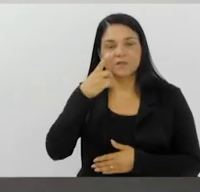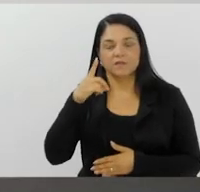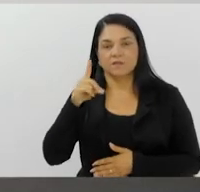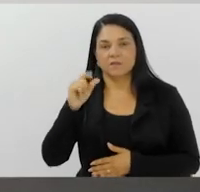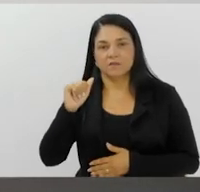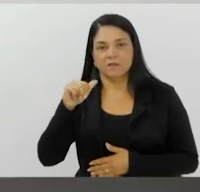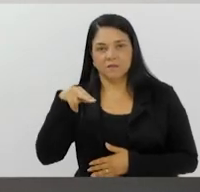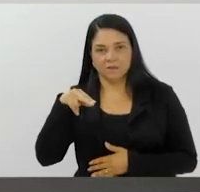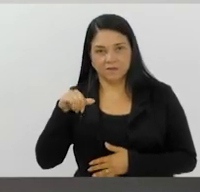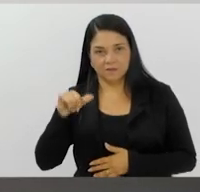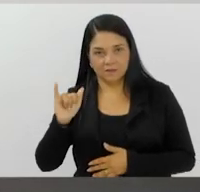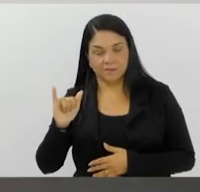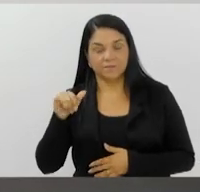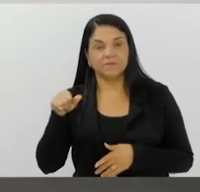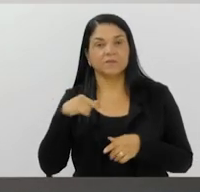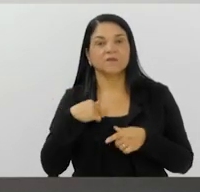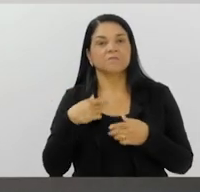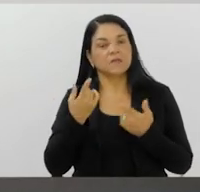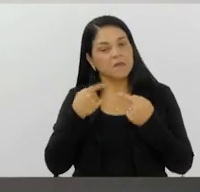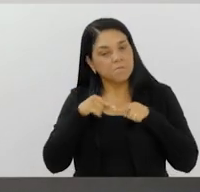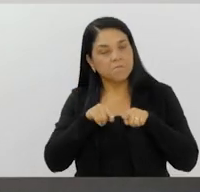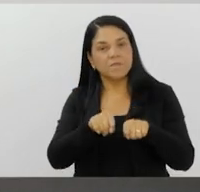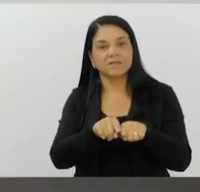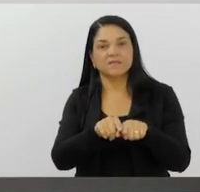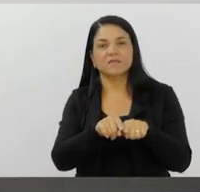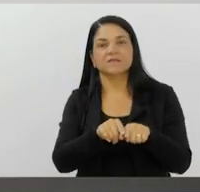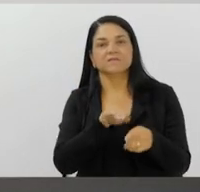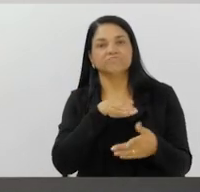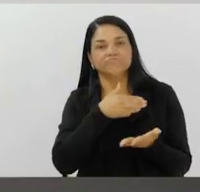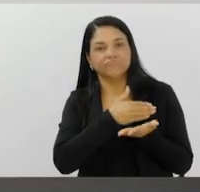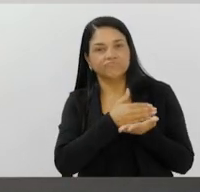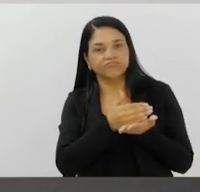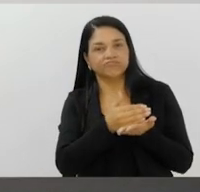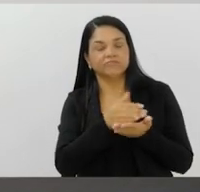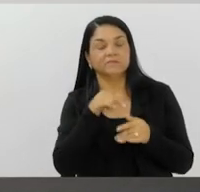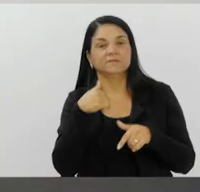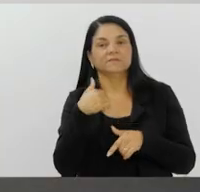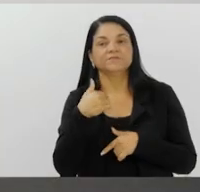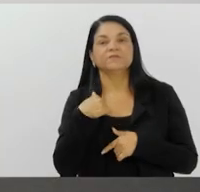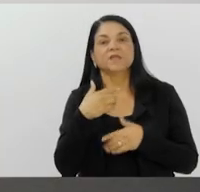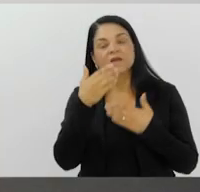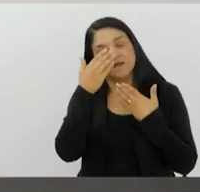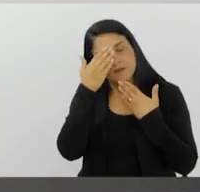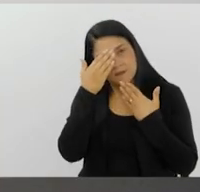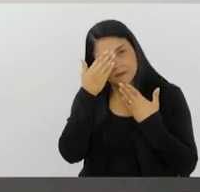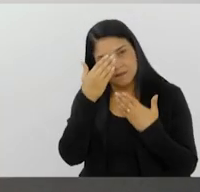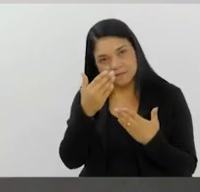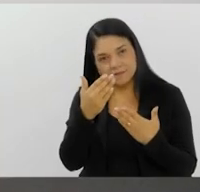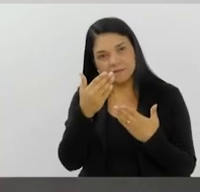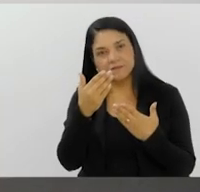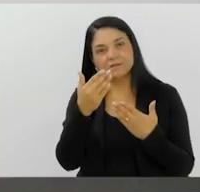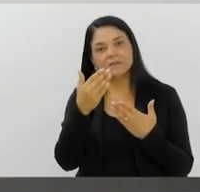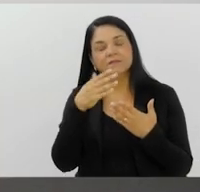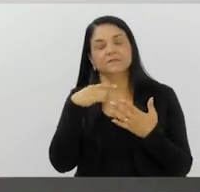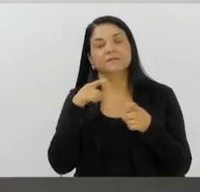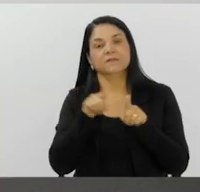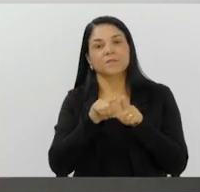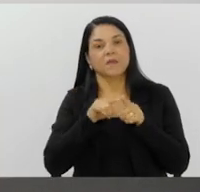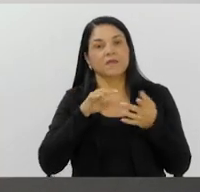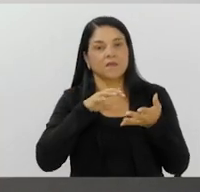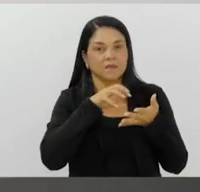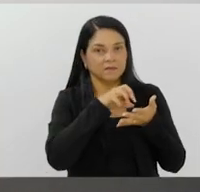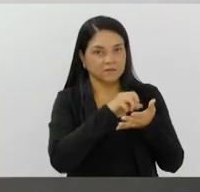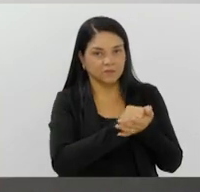pelo eh por ess espaço e pela parceria né de longa data também agradecer muito né aqui eu gostaria de registrar